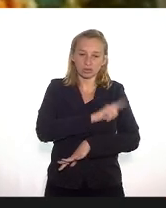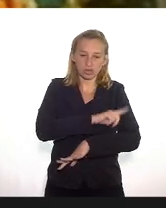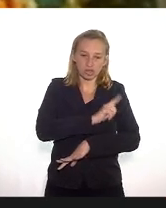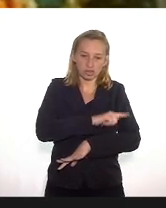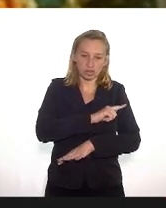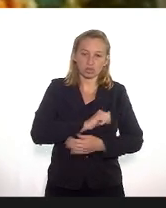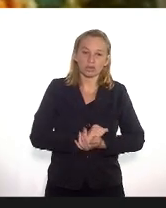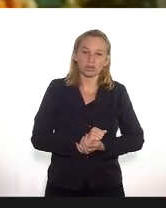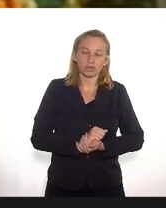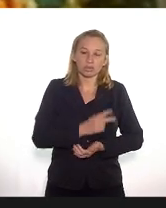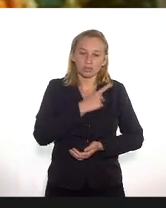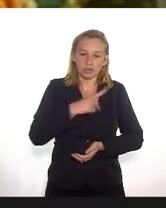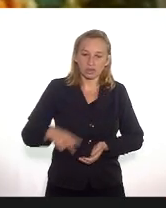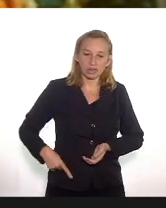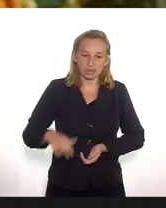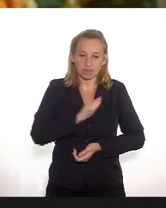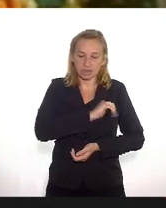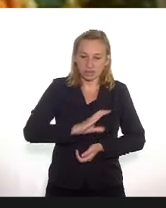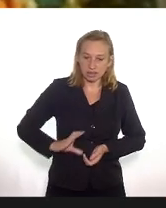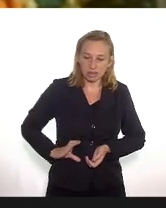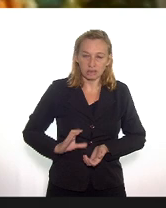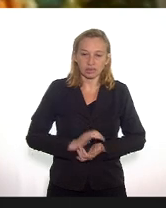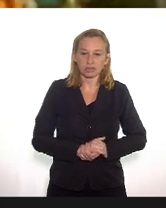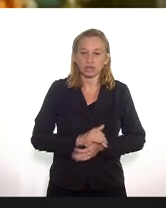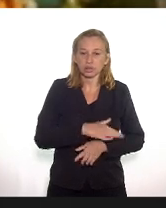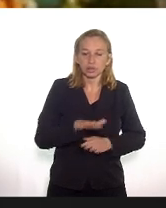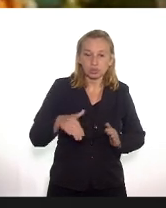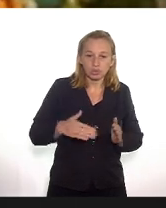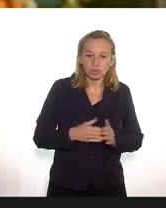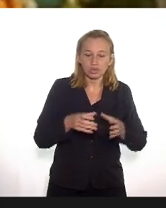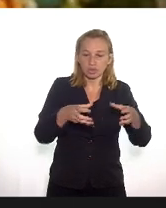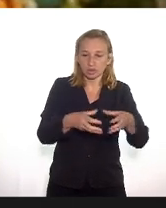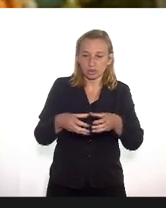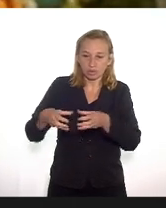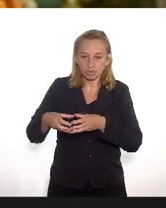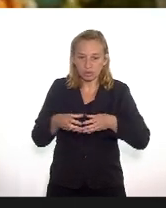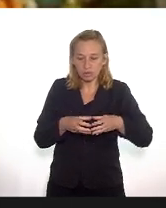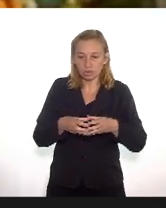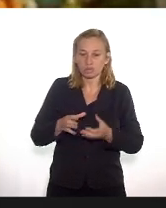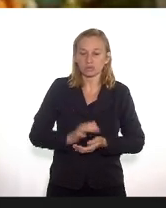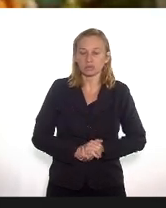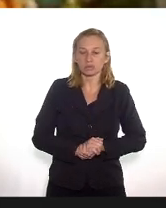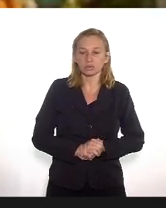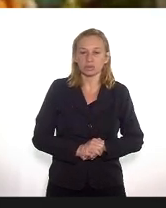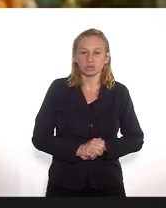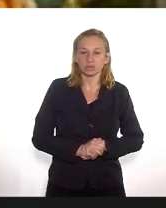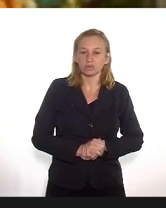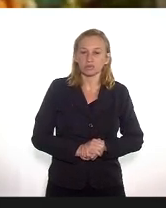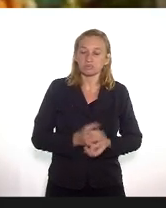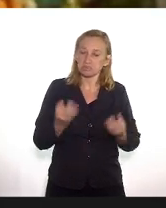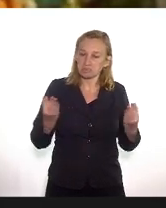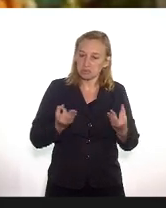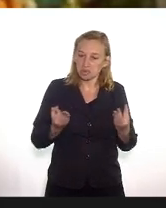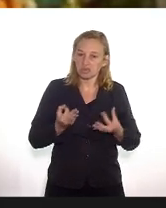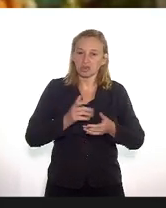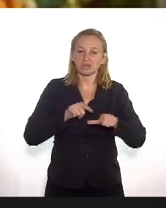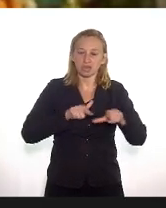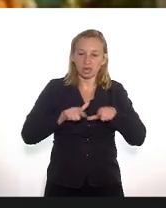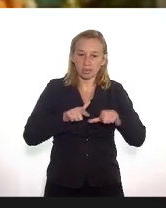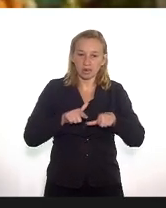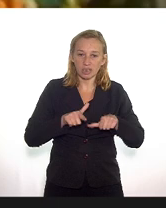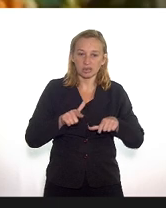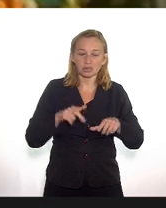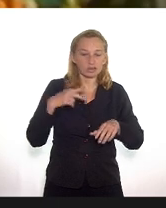com o presidente André Siriano. Né? Todas as comissões têm sido comissões belíssimas de